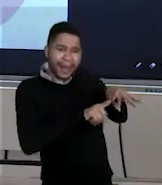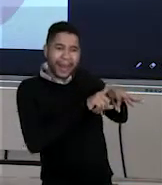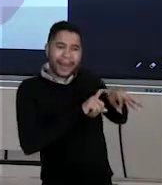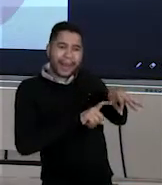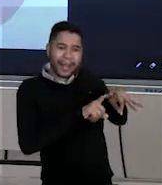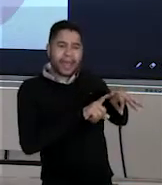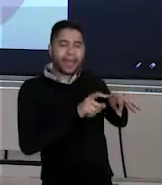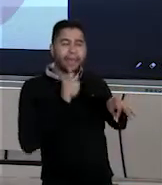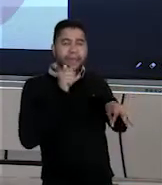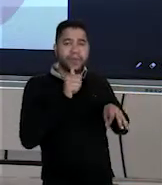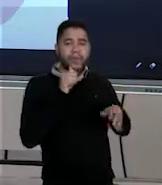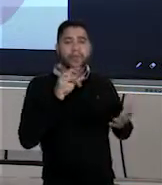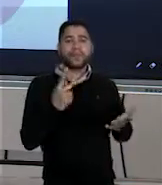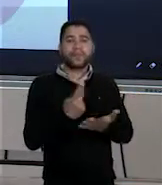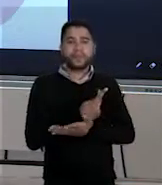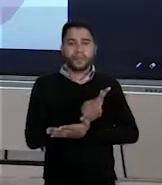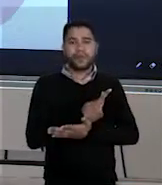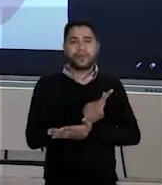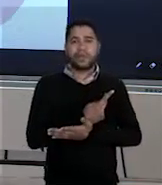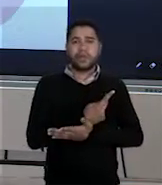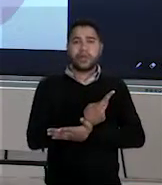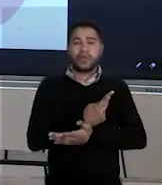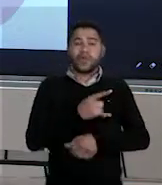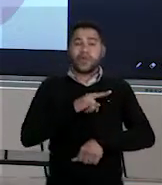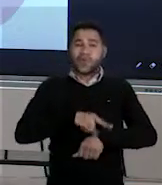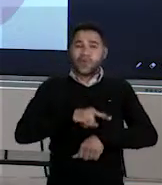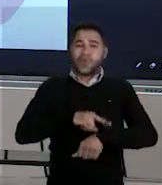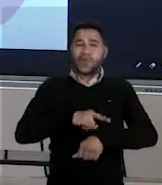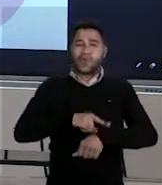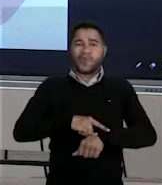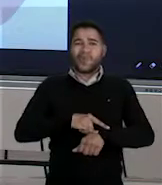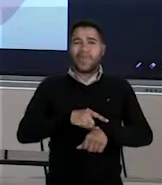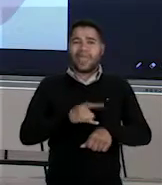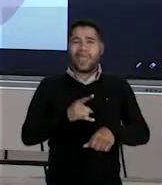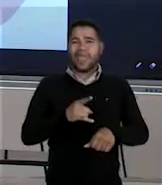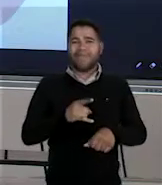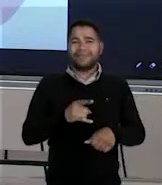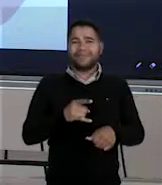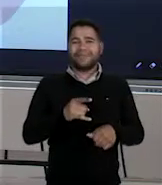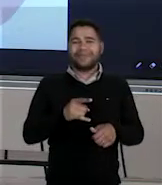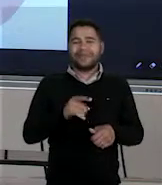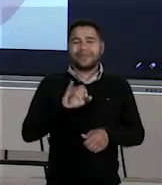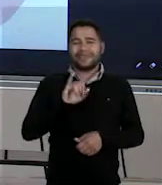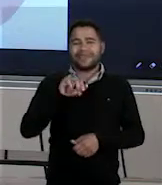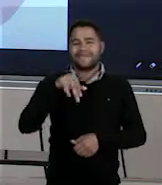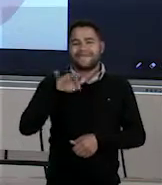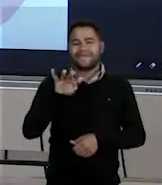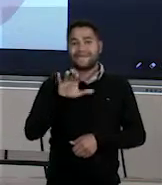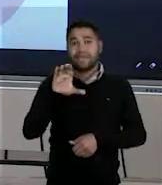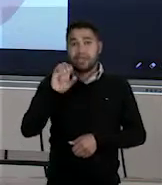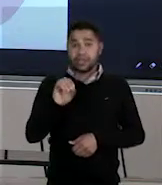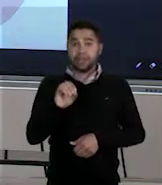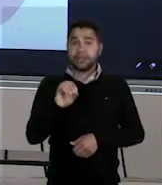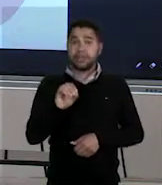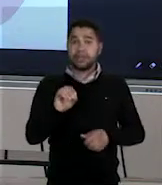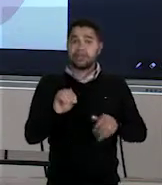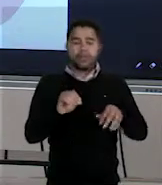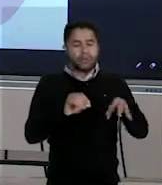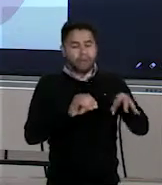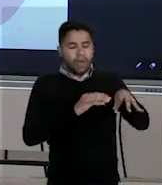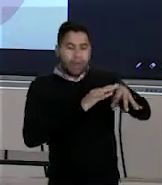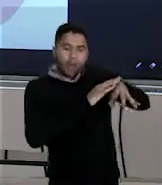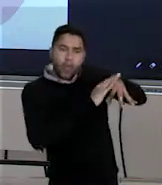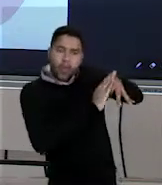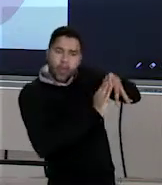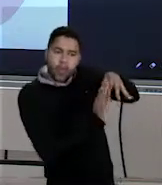a menina pode ter então uma infecção urinária. Com uma simples higienização, né, da